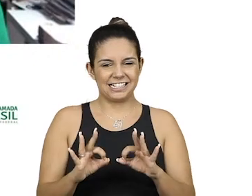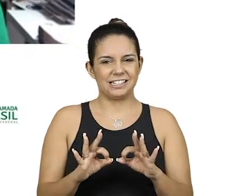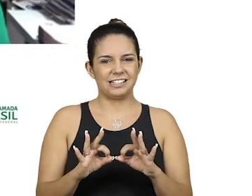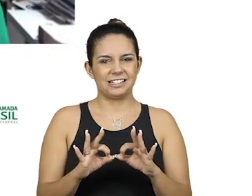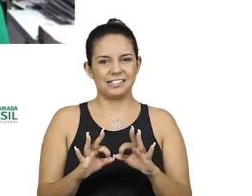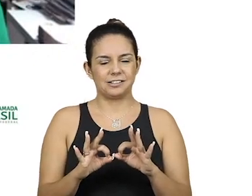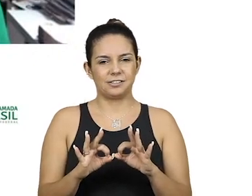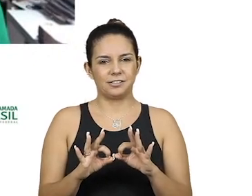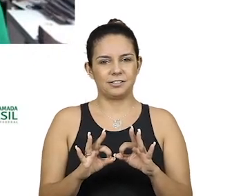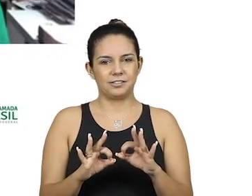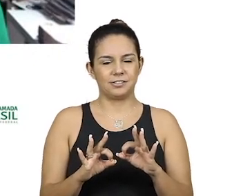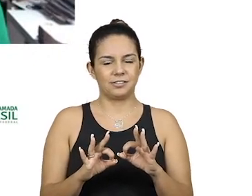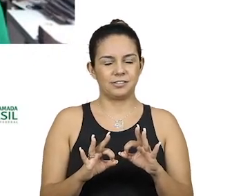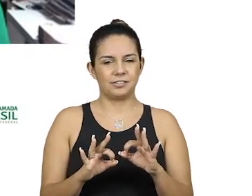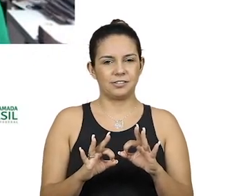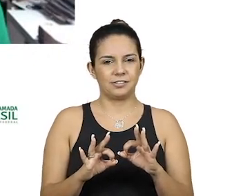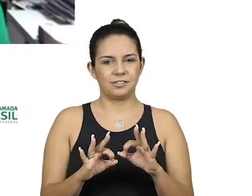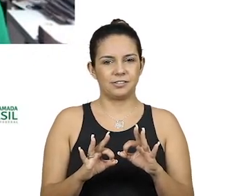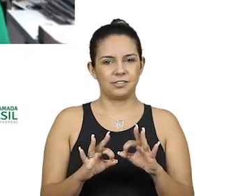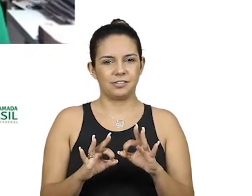que era um